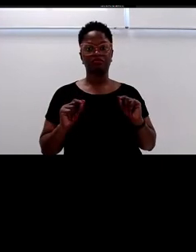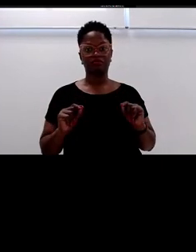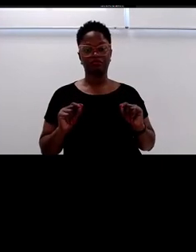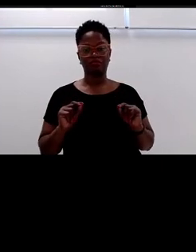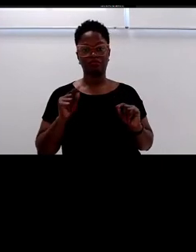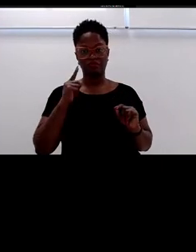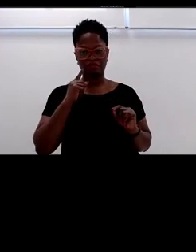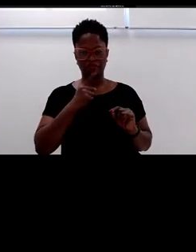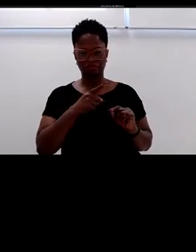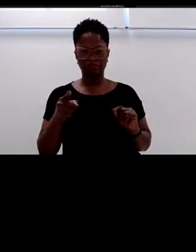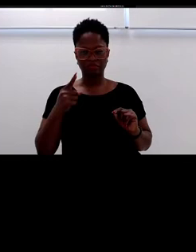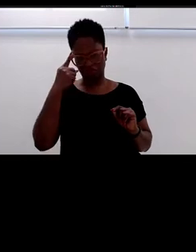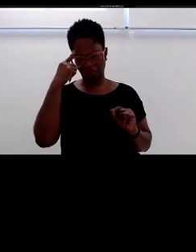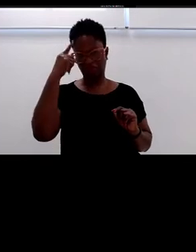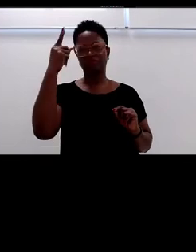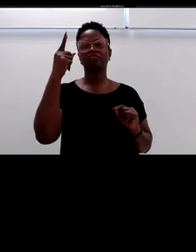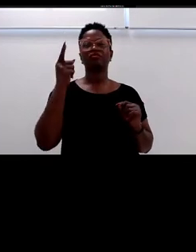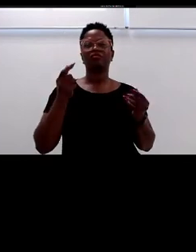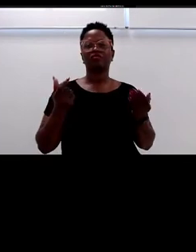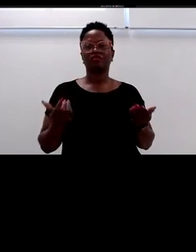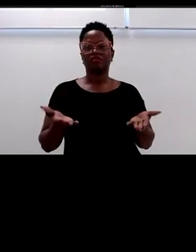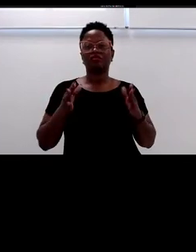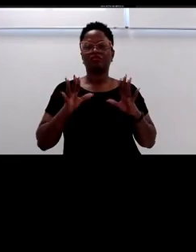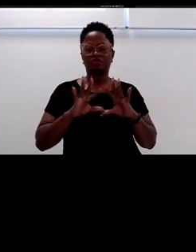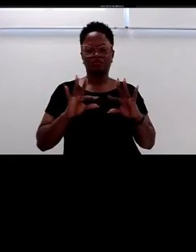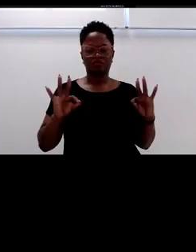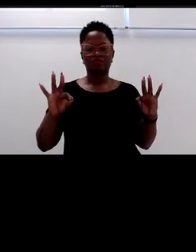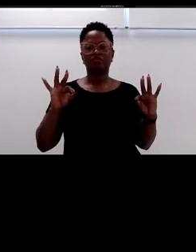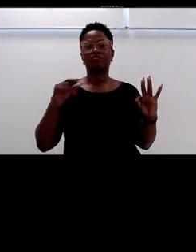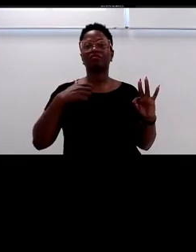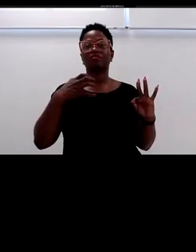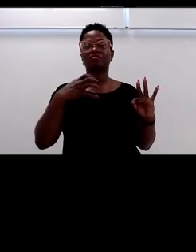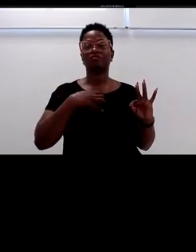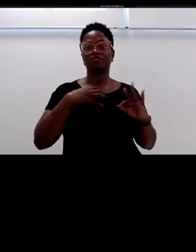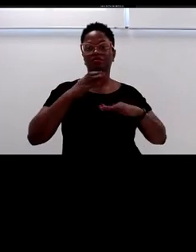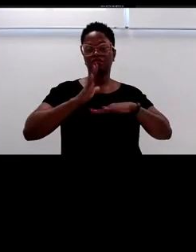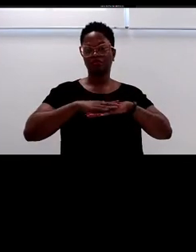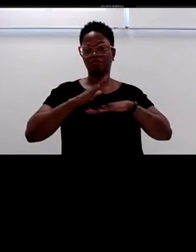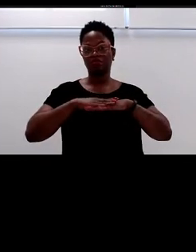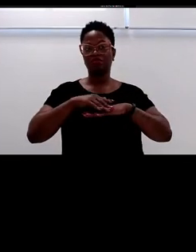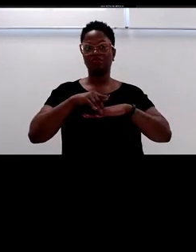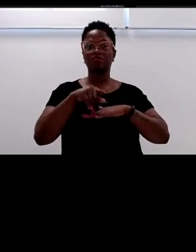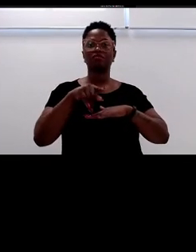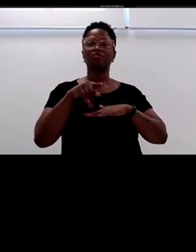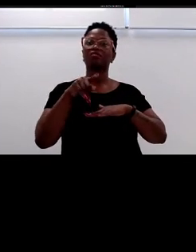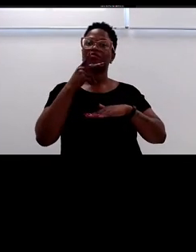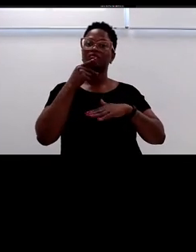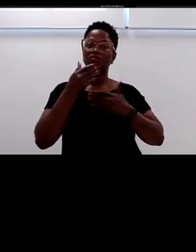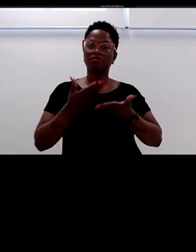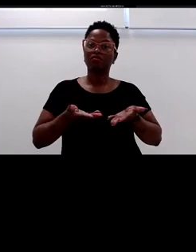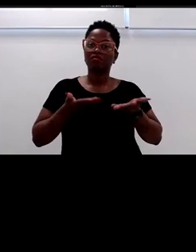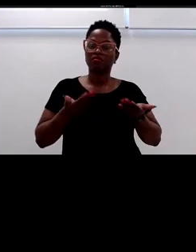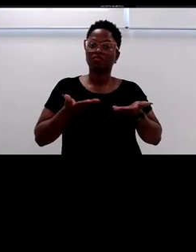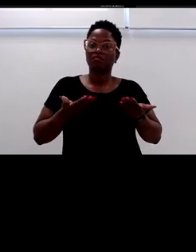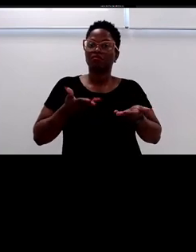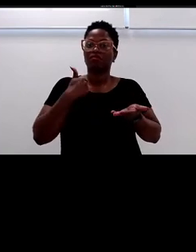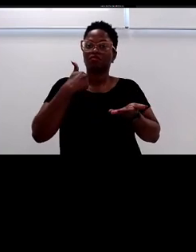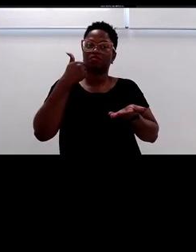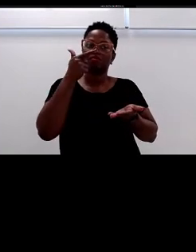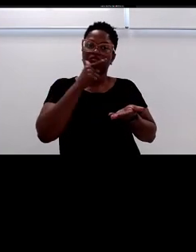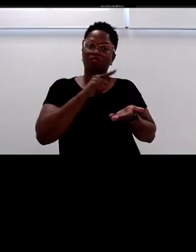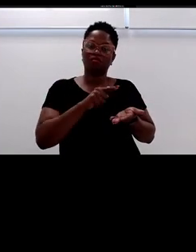a ideia de leveza é o modo de construir a forma. Flutuação no ar, certo?